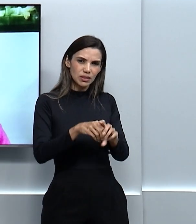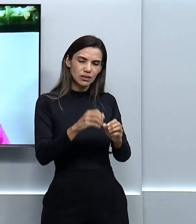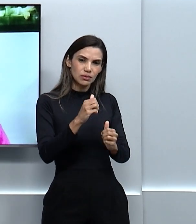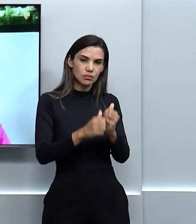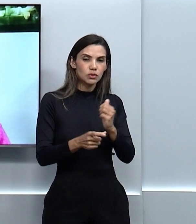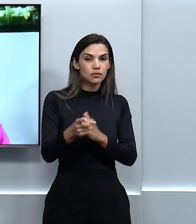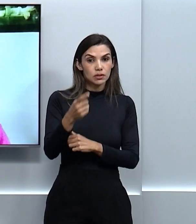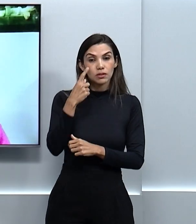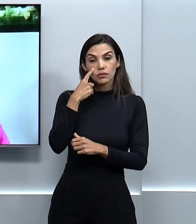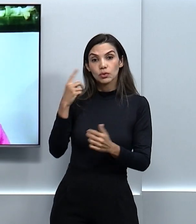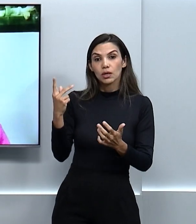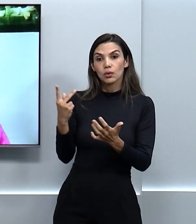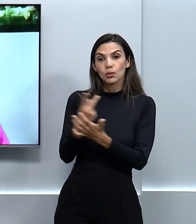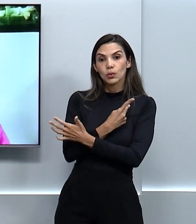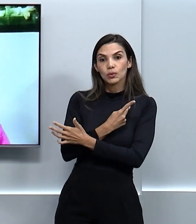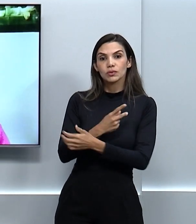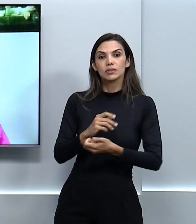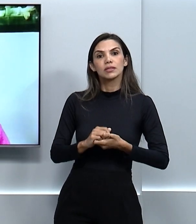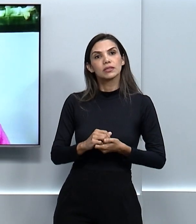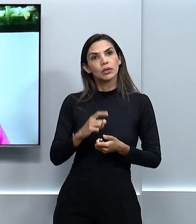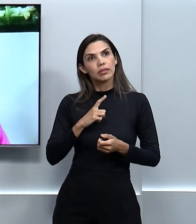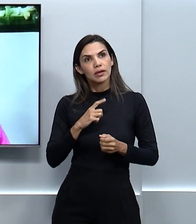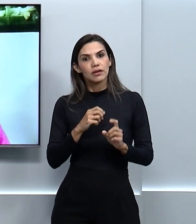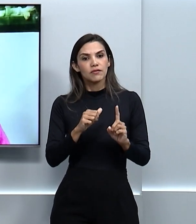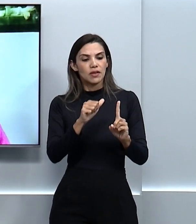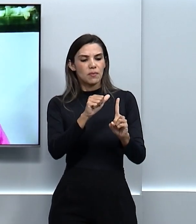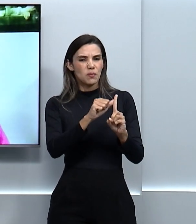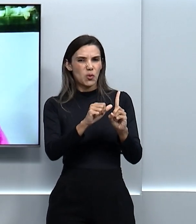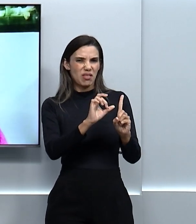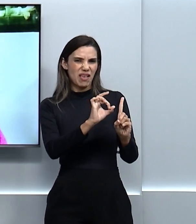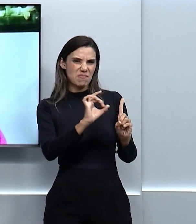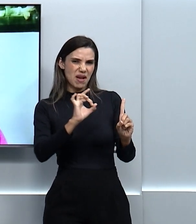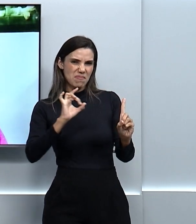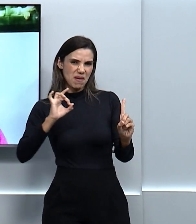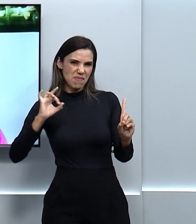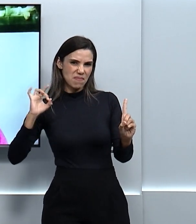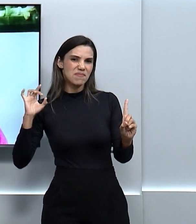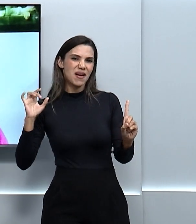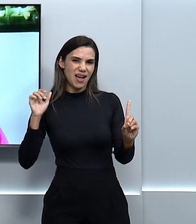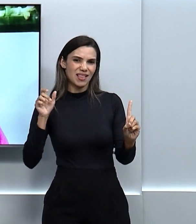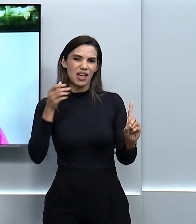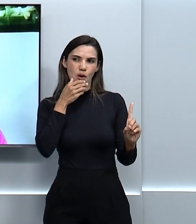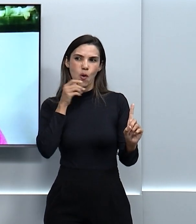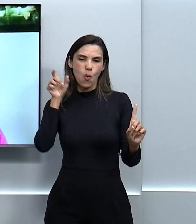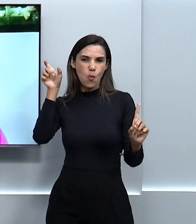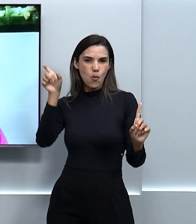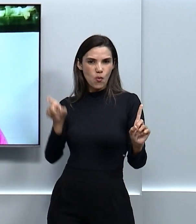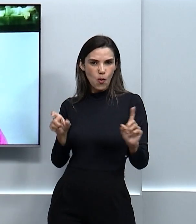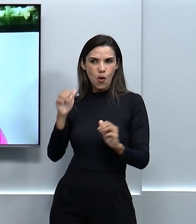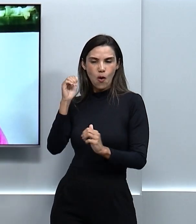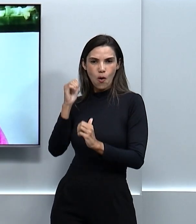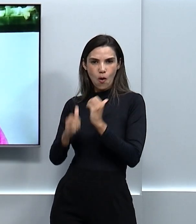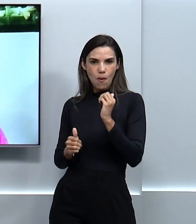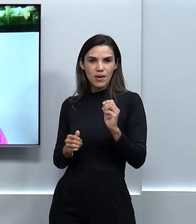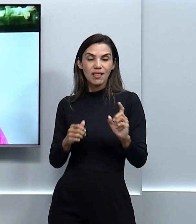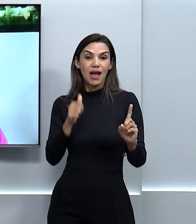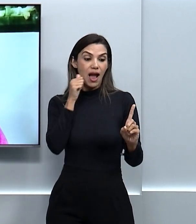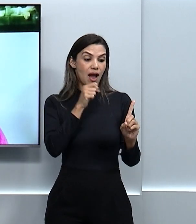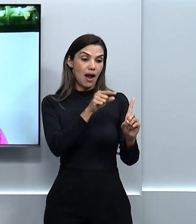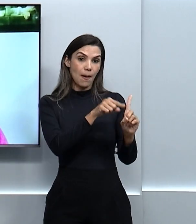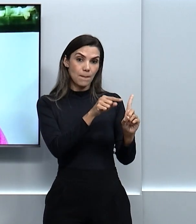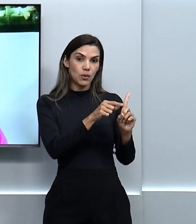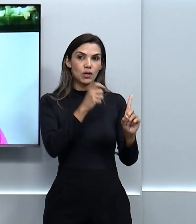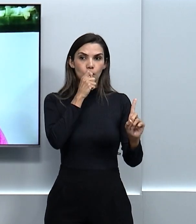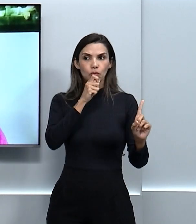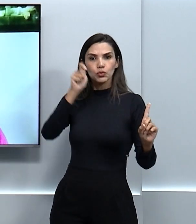acompanhado recentemente uma fala misógina, machista de um jogador de futebol em relação à árbitra, que é